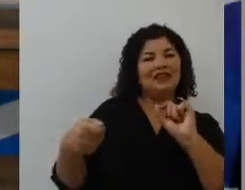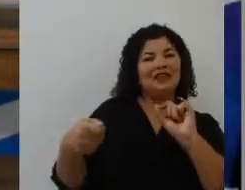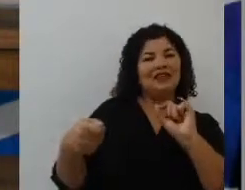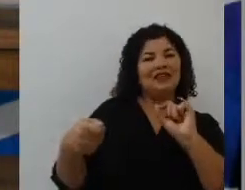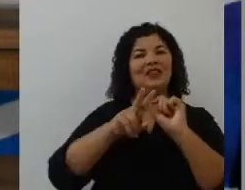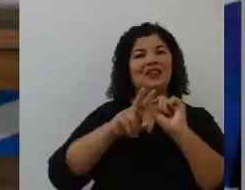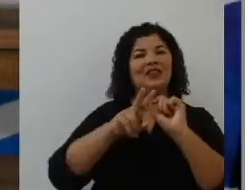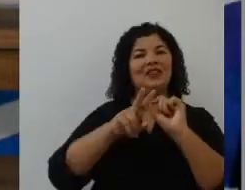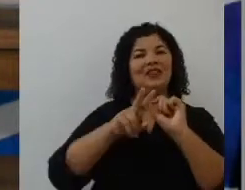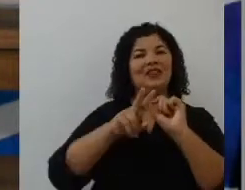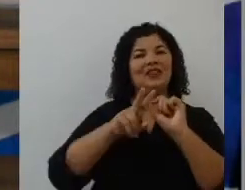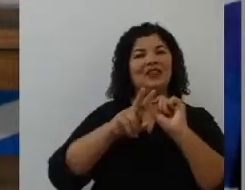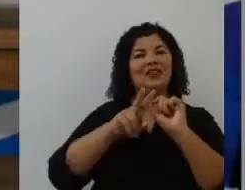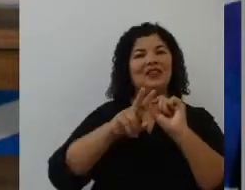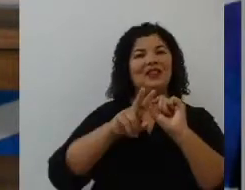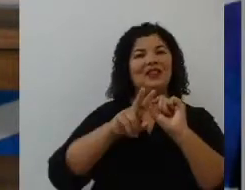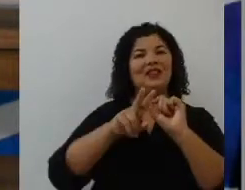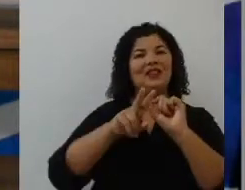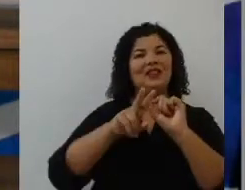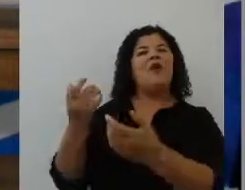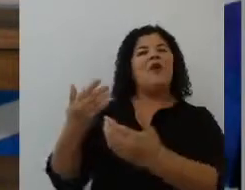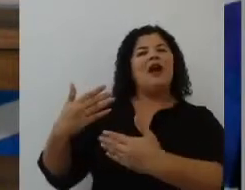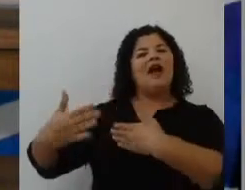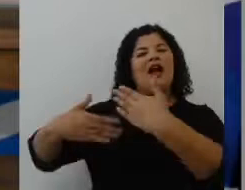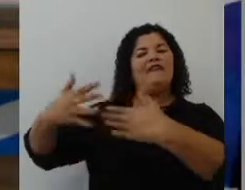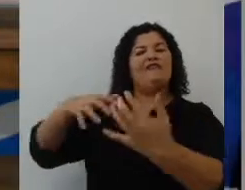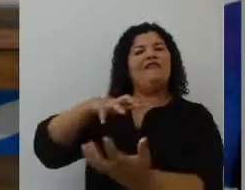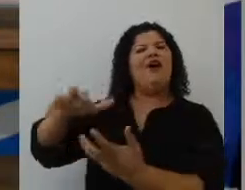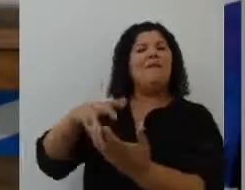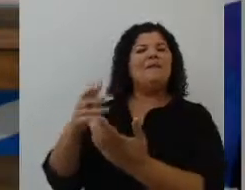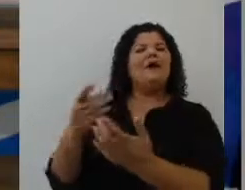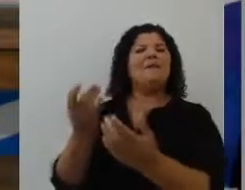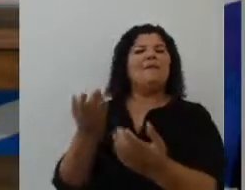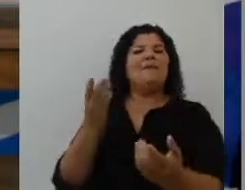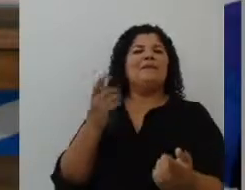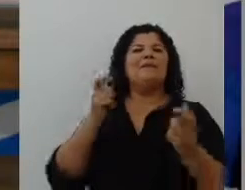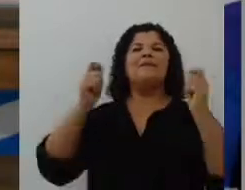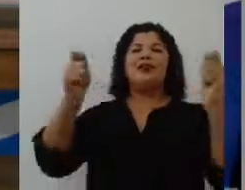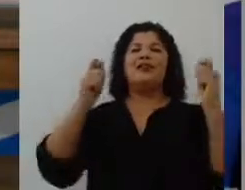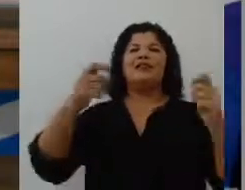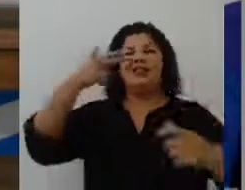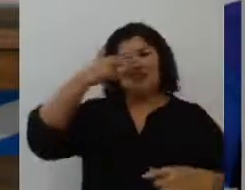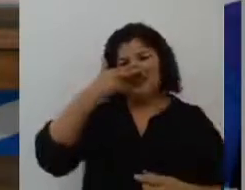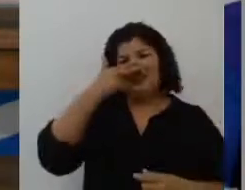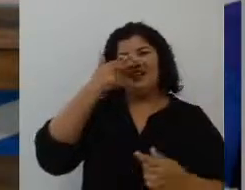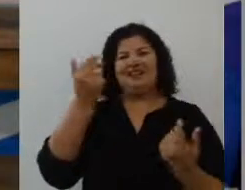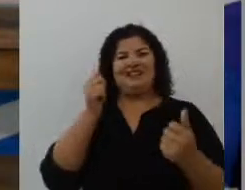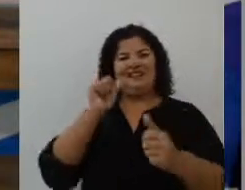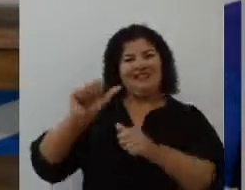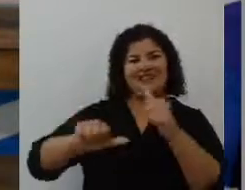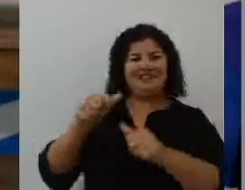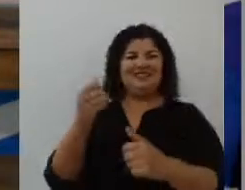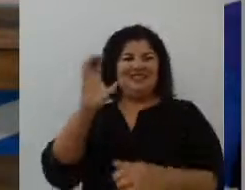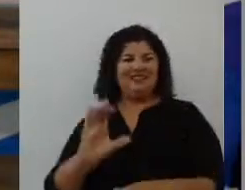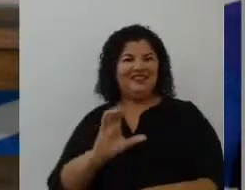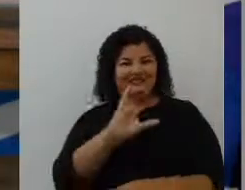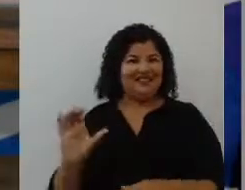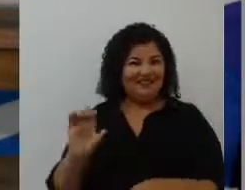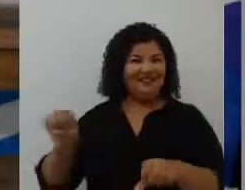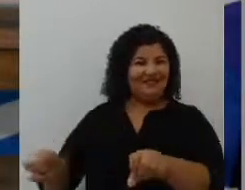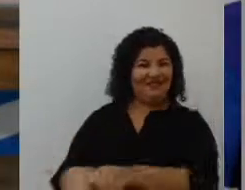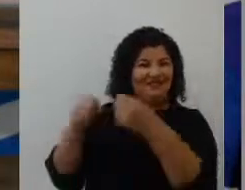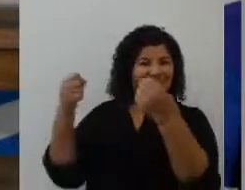Menino, me fugiu? Reforma Protestante? A Reforma Protestante? Né? A Reforma e a Contra-Reforma. Em meio a esse